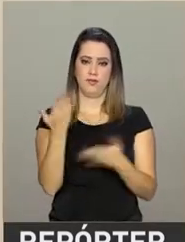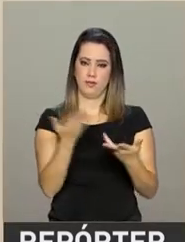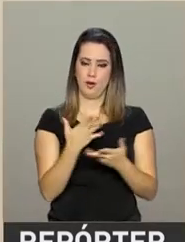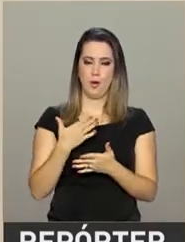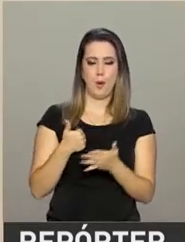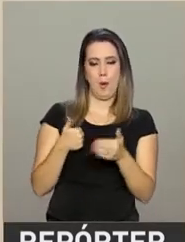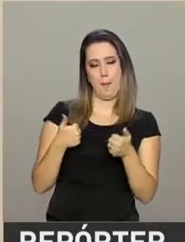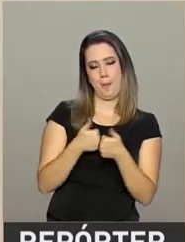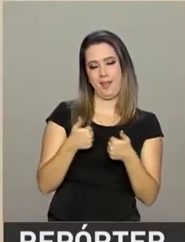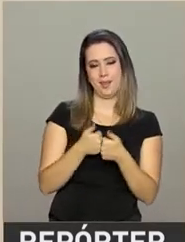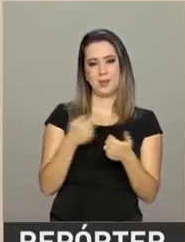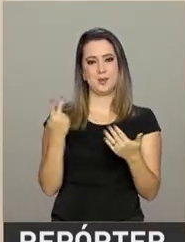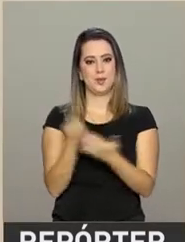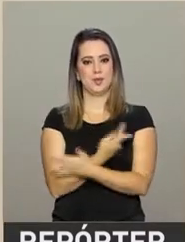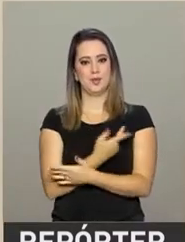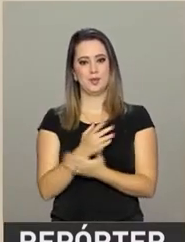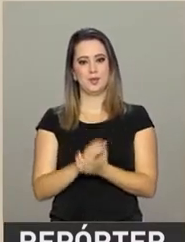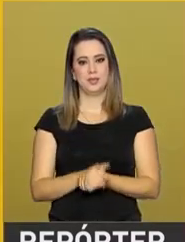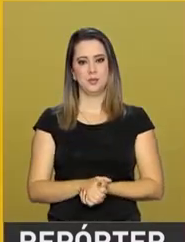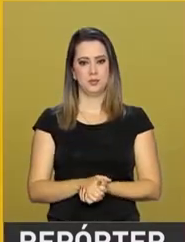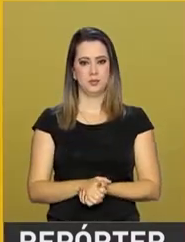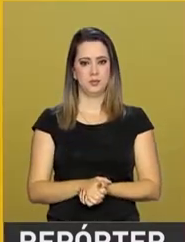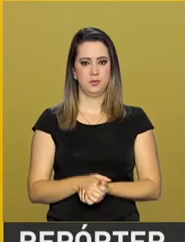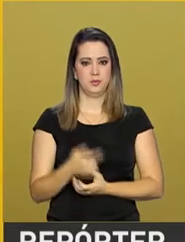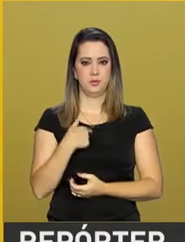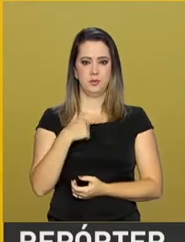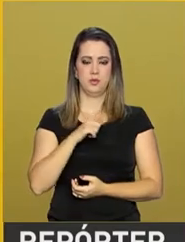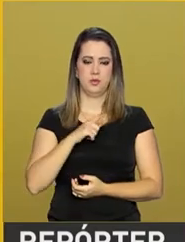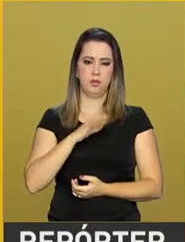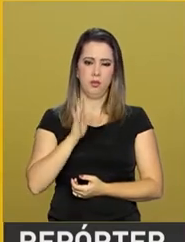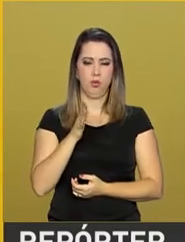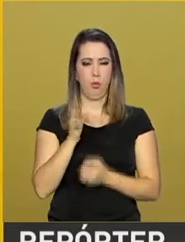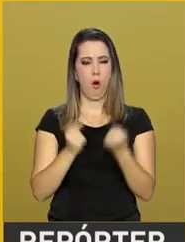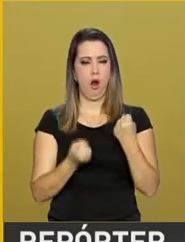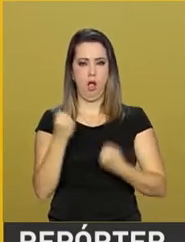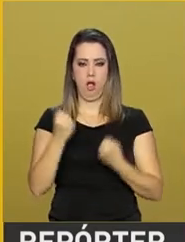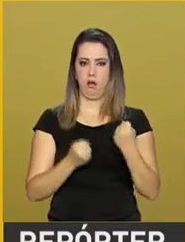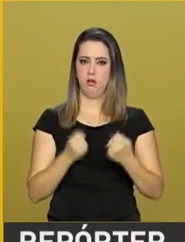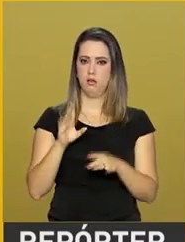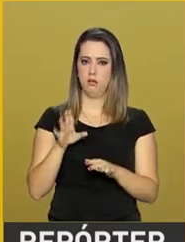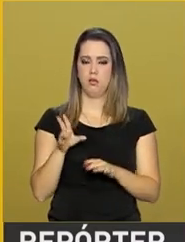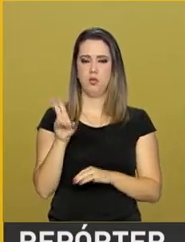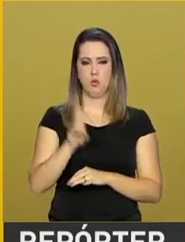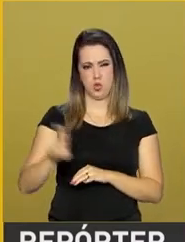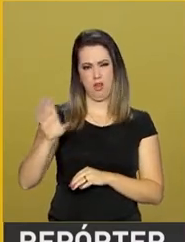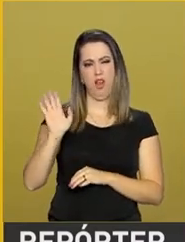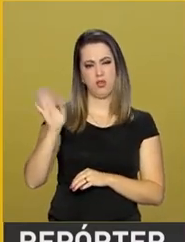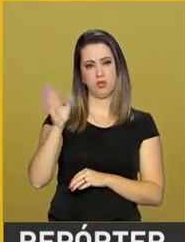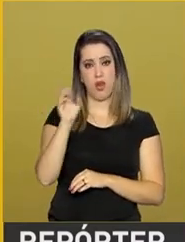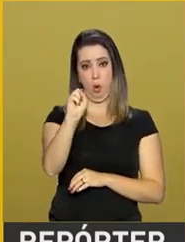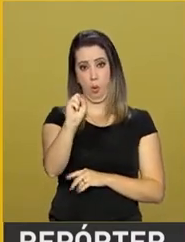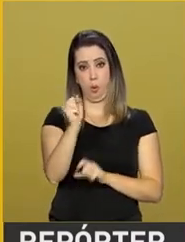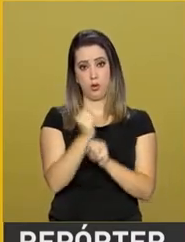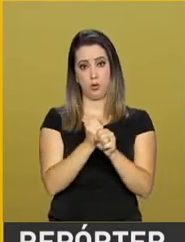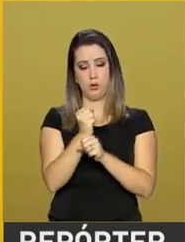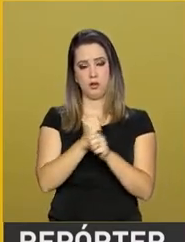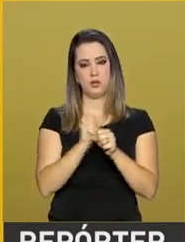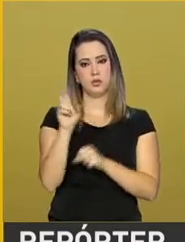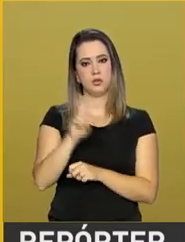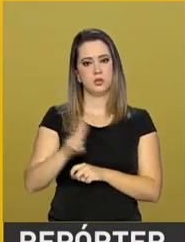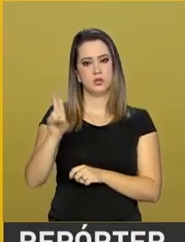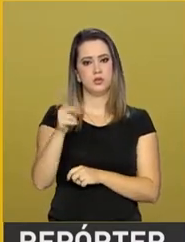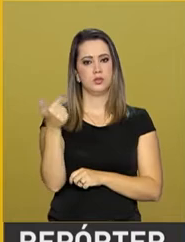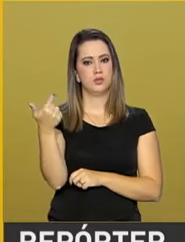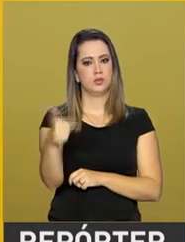próximo de virar realidade eu tenho um carro que é usado ele já tem oito anos de uso já